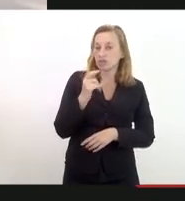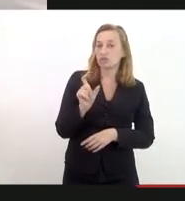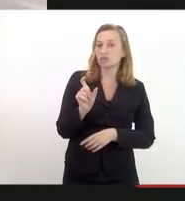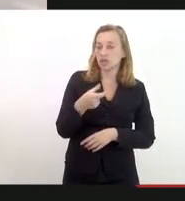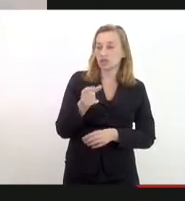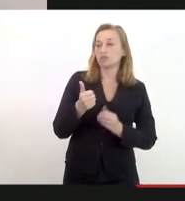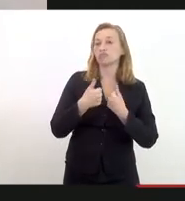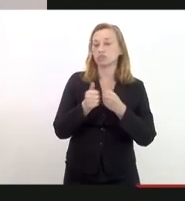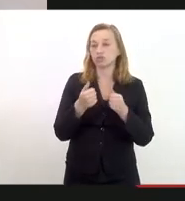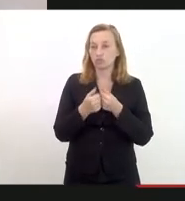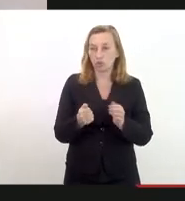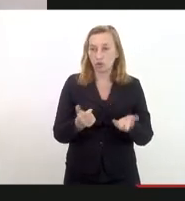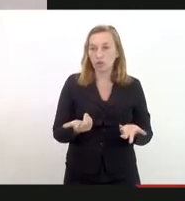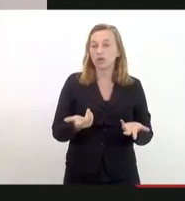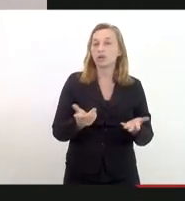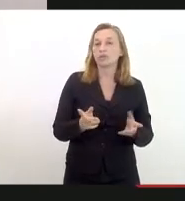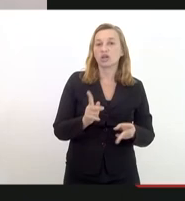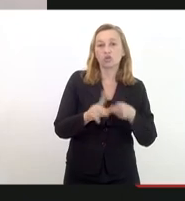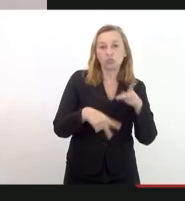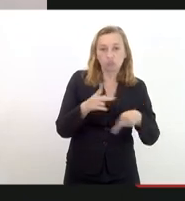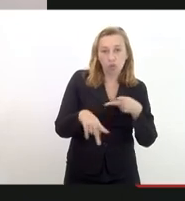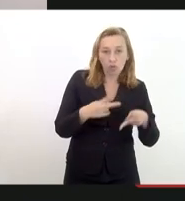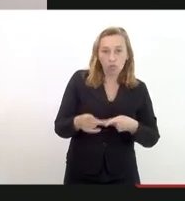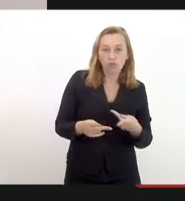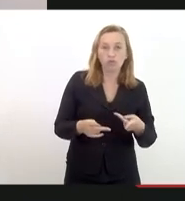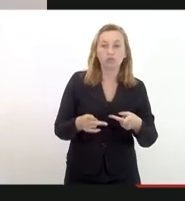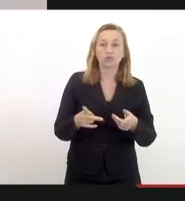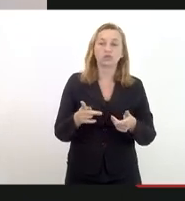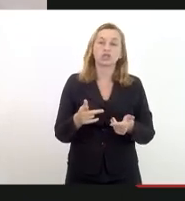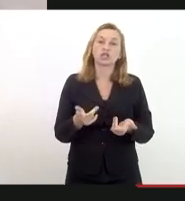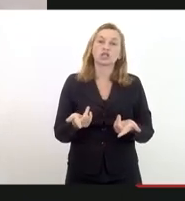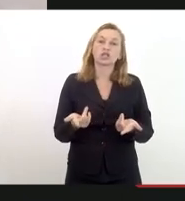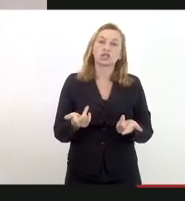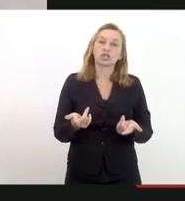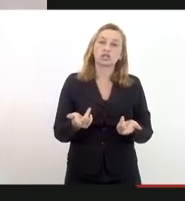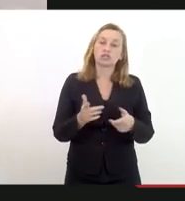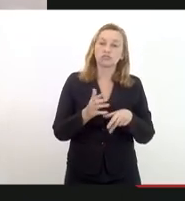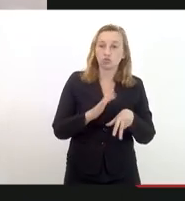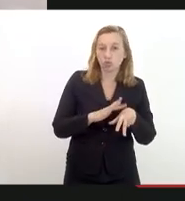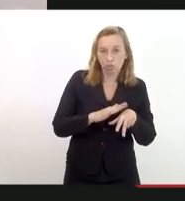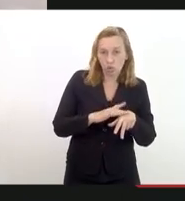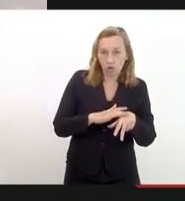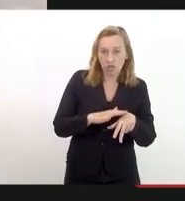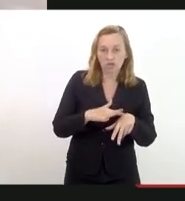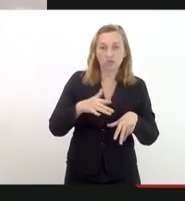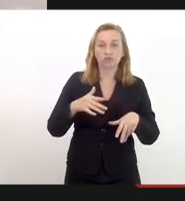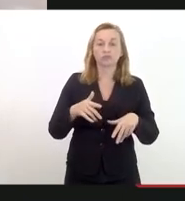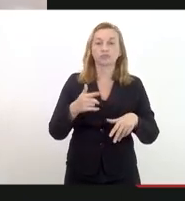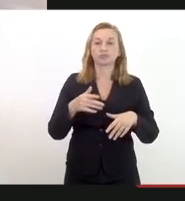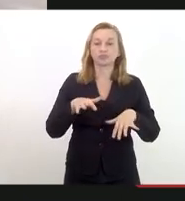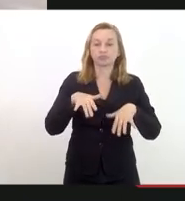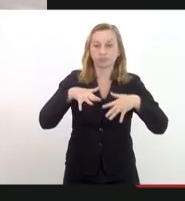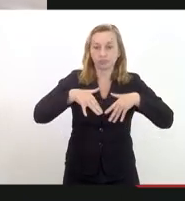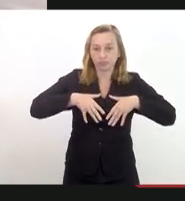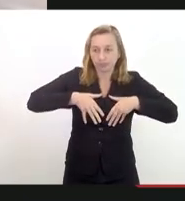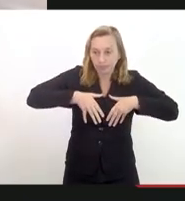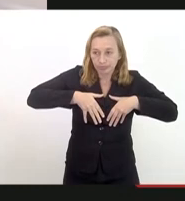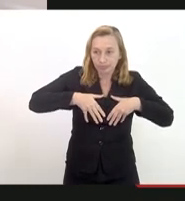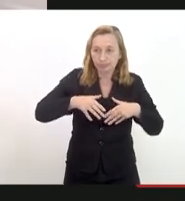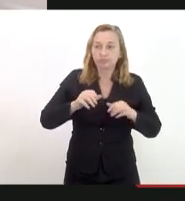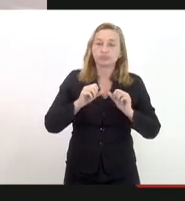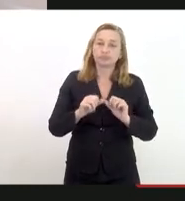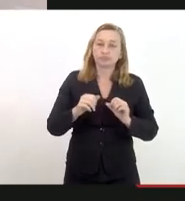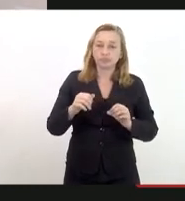população acometida por tuberculose, as pessoas acometidas, elas pudessem ter acesso ao tratamento. Isso era uma